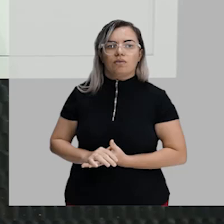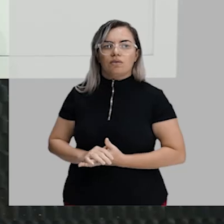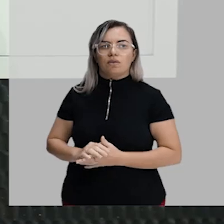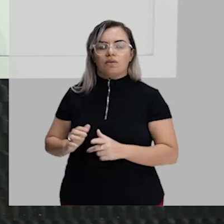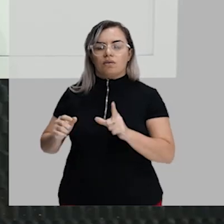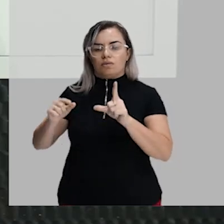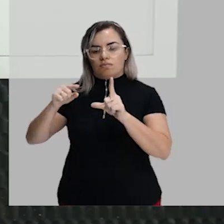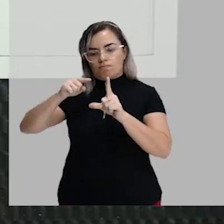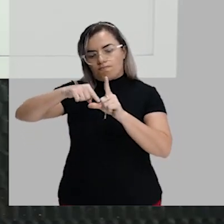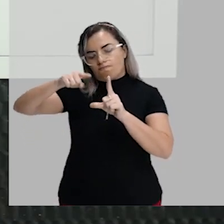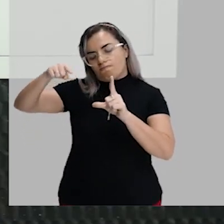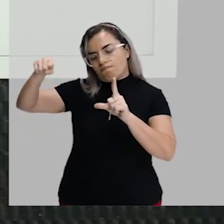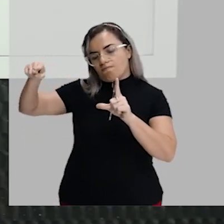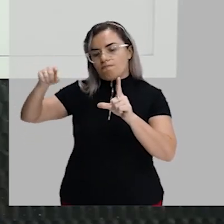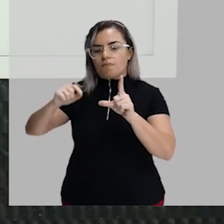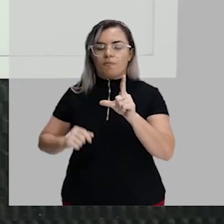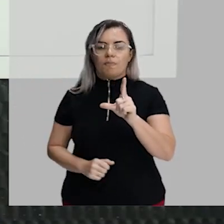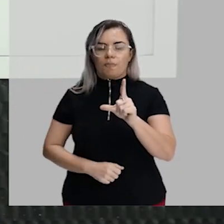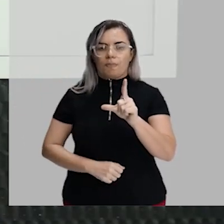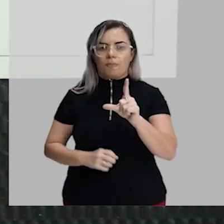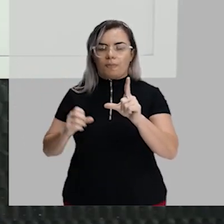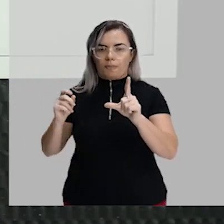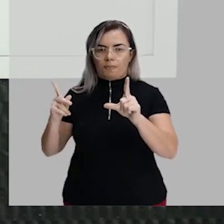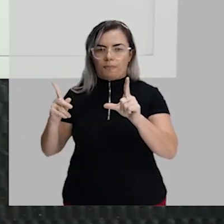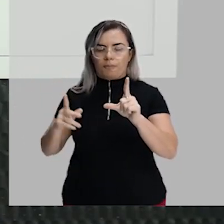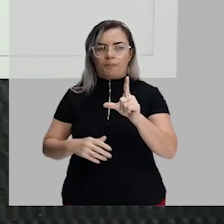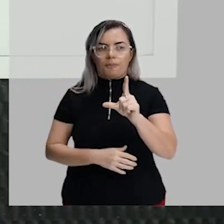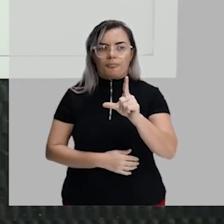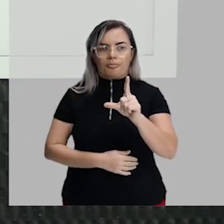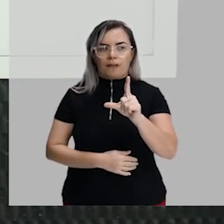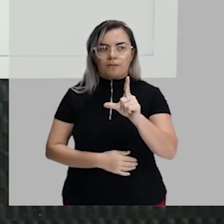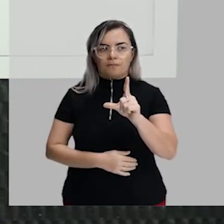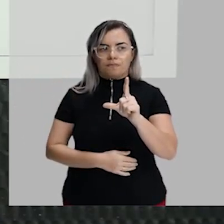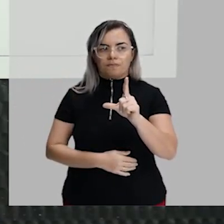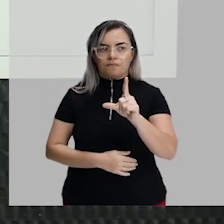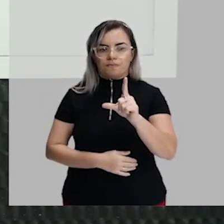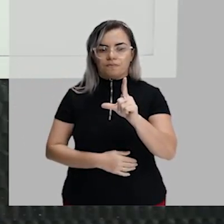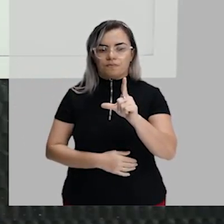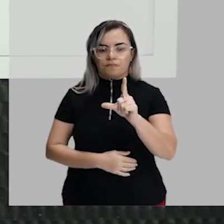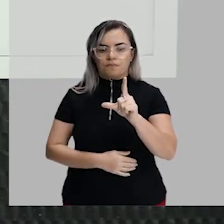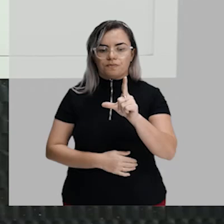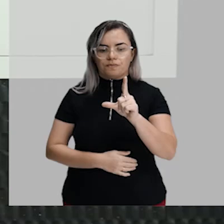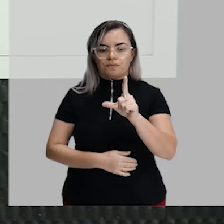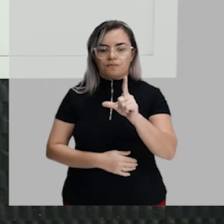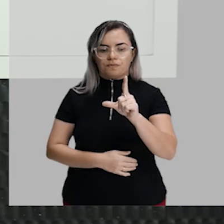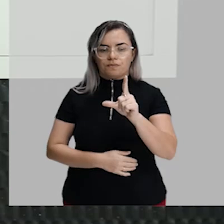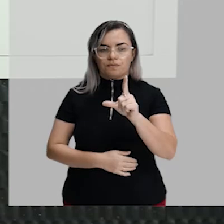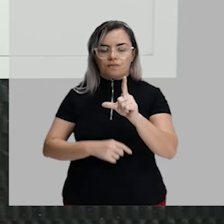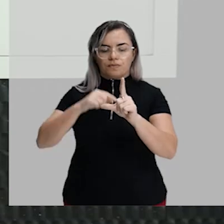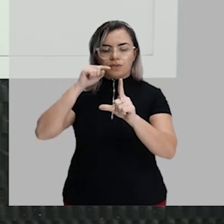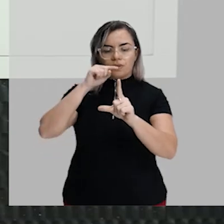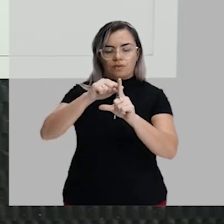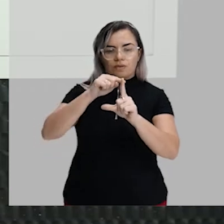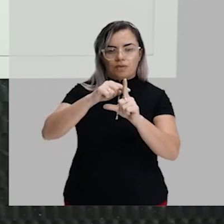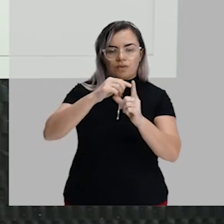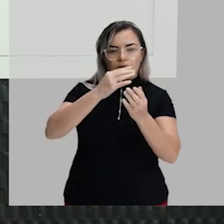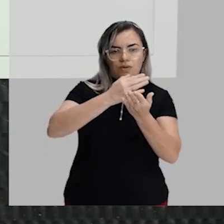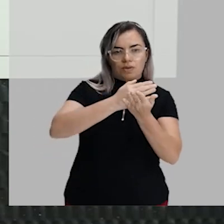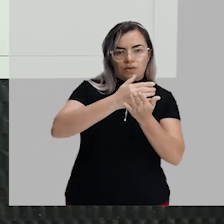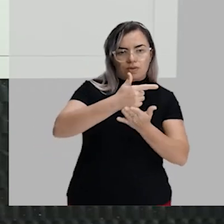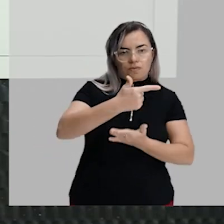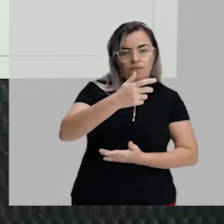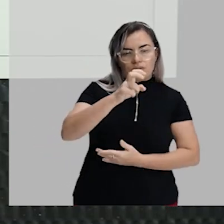aqui é em segundos, tá ok? Então, a partir do 25, ó, ele vai subir, depois